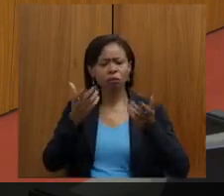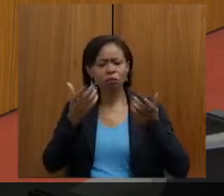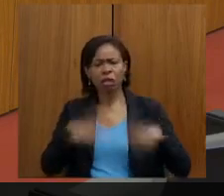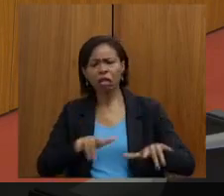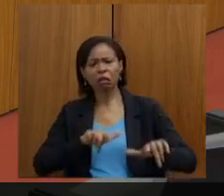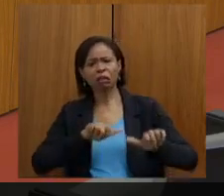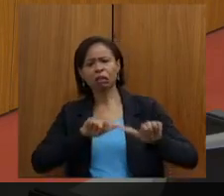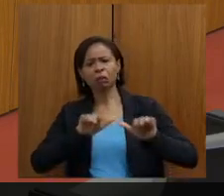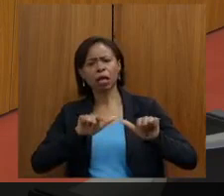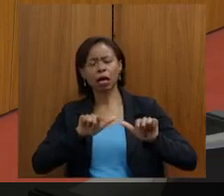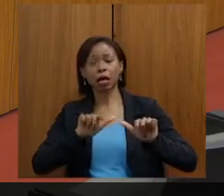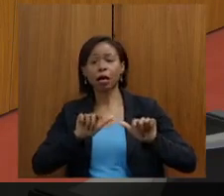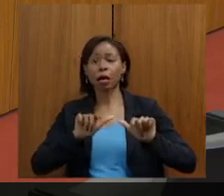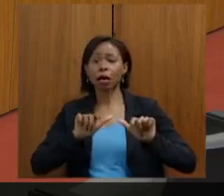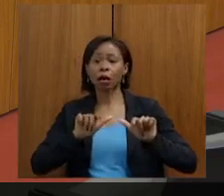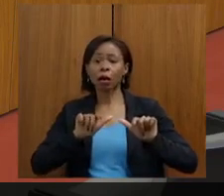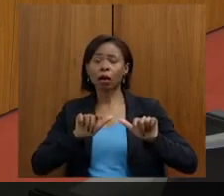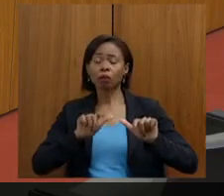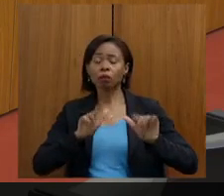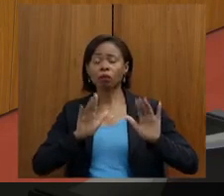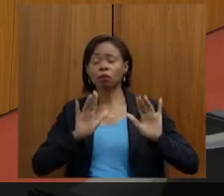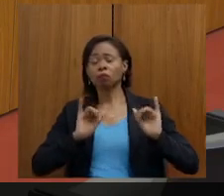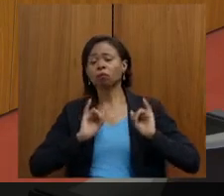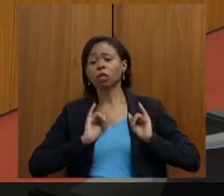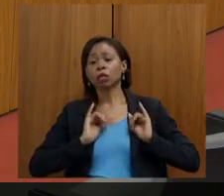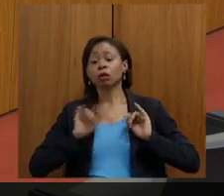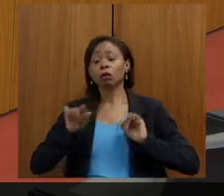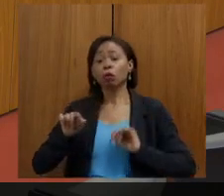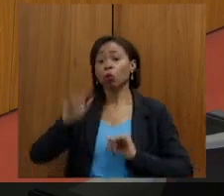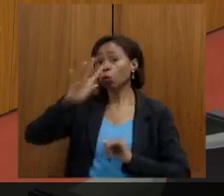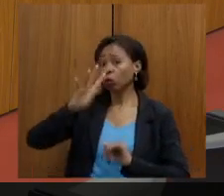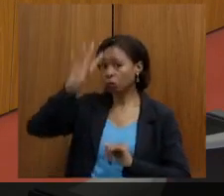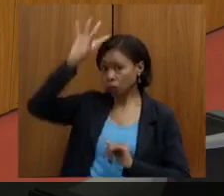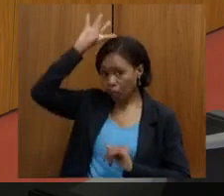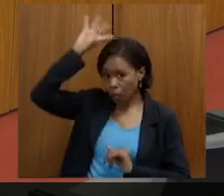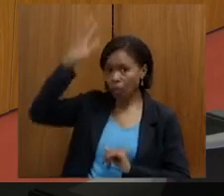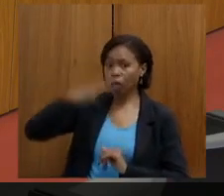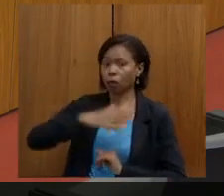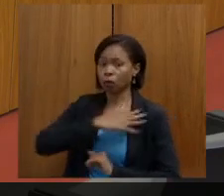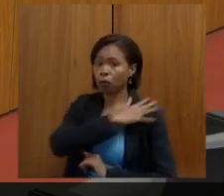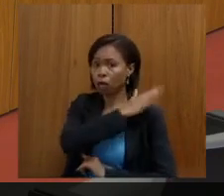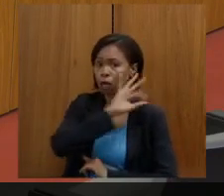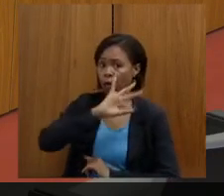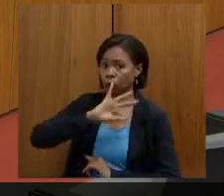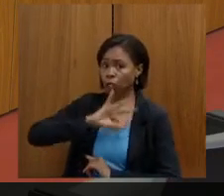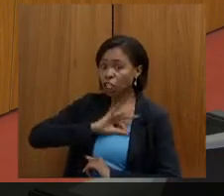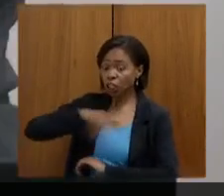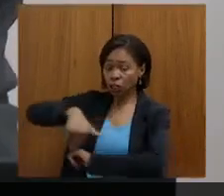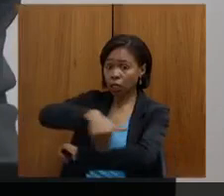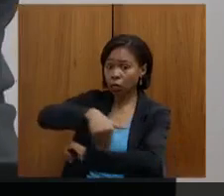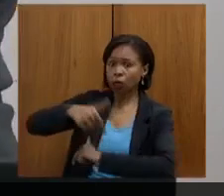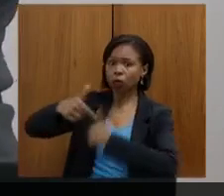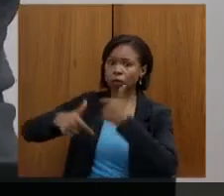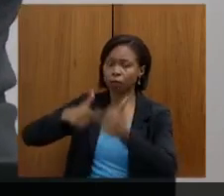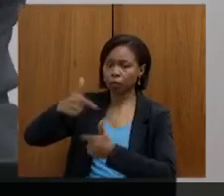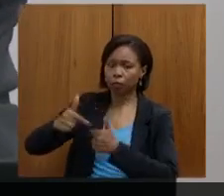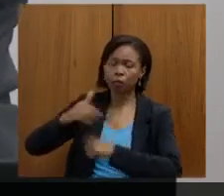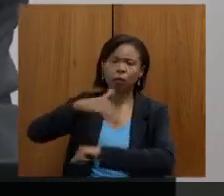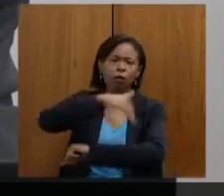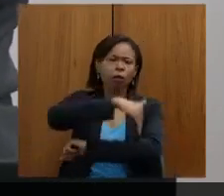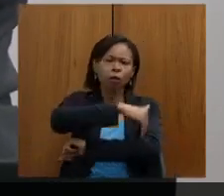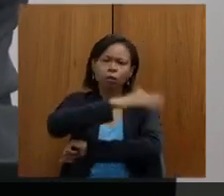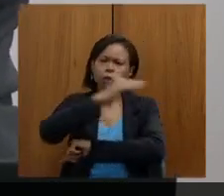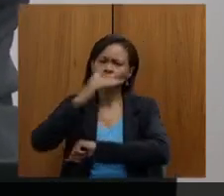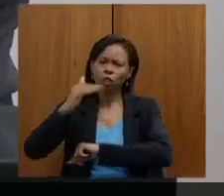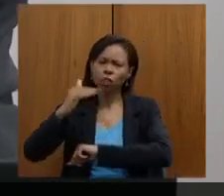trabalhar os nossos Bombeiros Militares nossos policiais militares estavam lá na rua e em Brumadinho os que é de